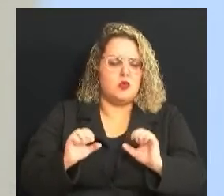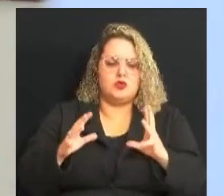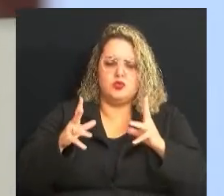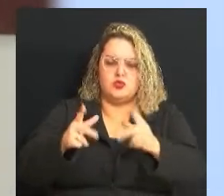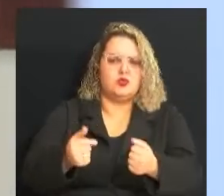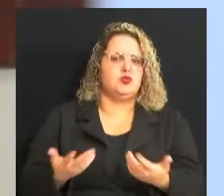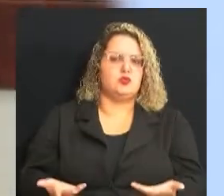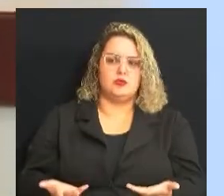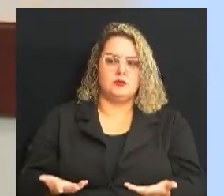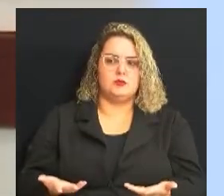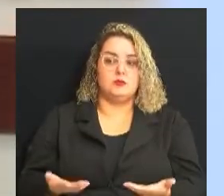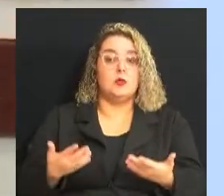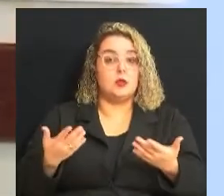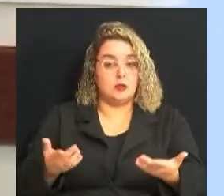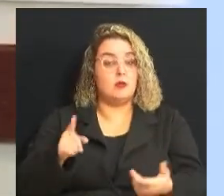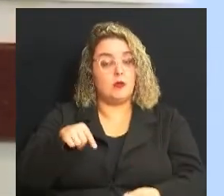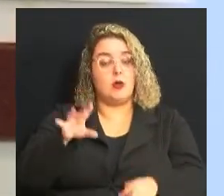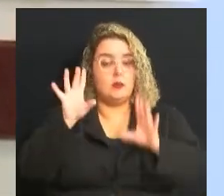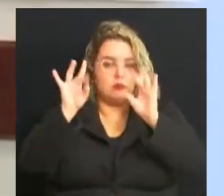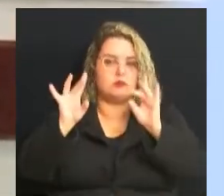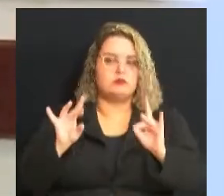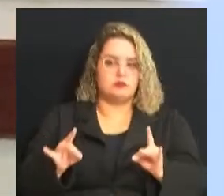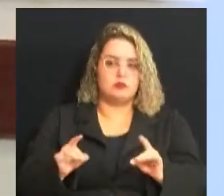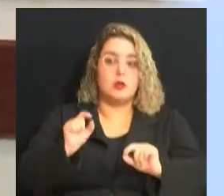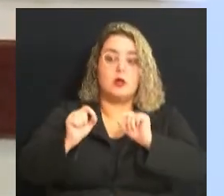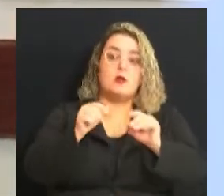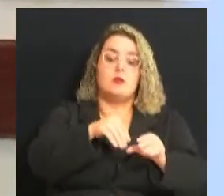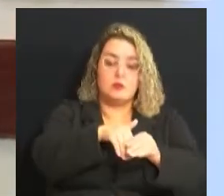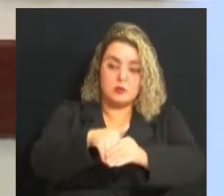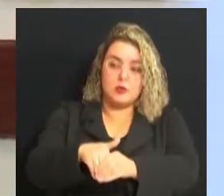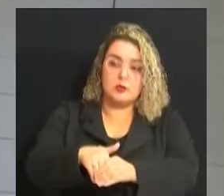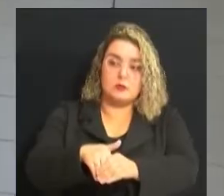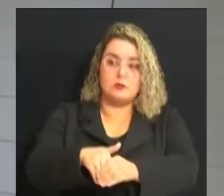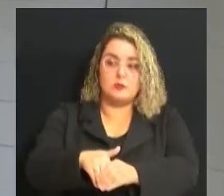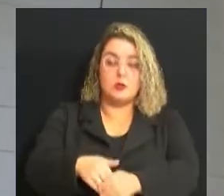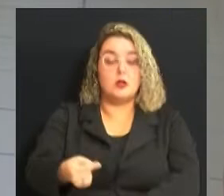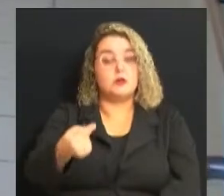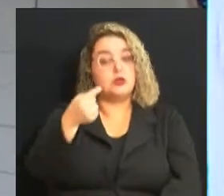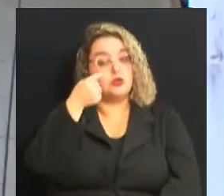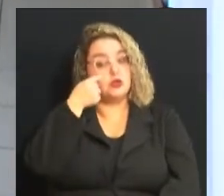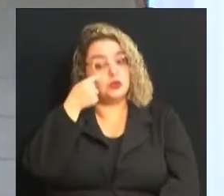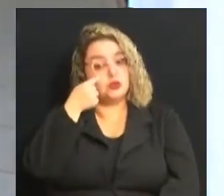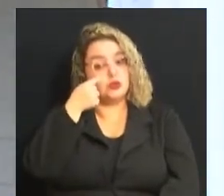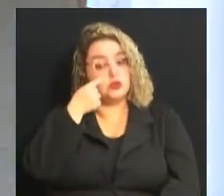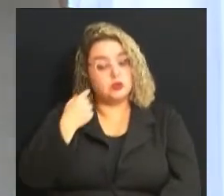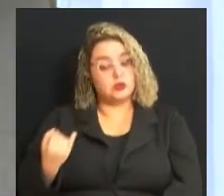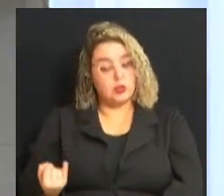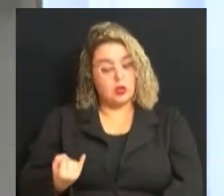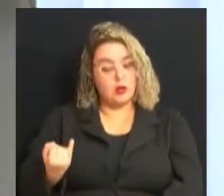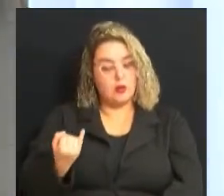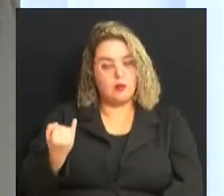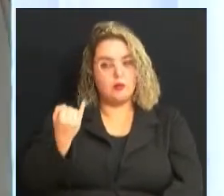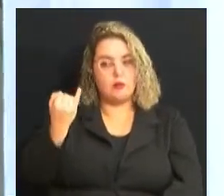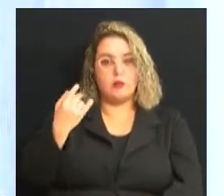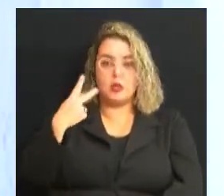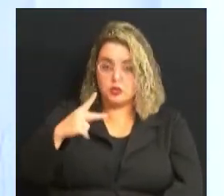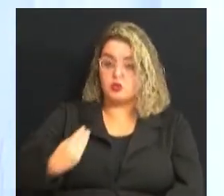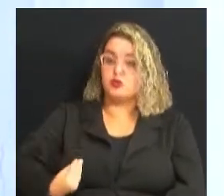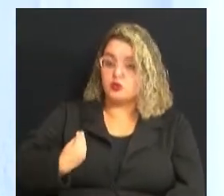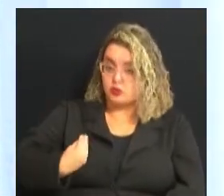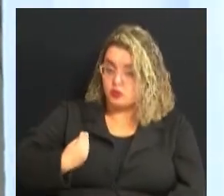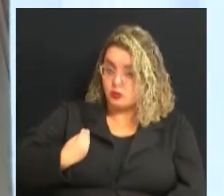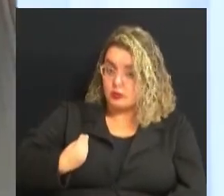democracia O resto você pode tudo então esse é o detalhe Quem foi votar que fique de olho na importância